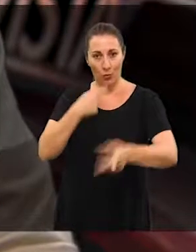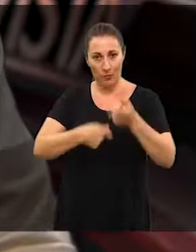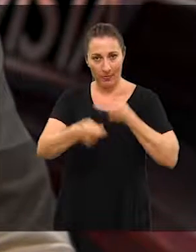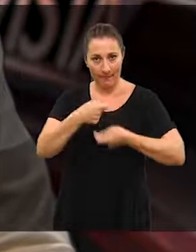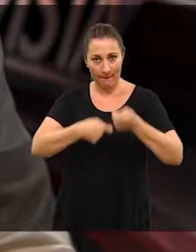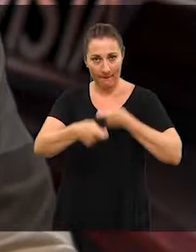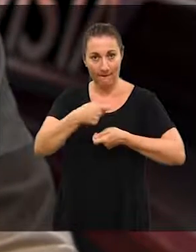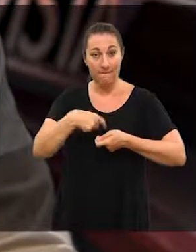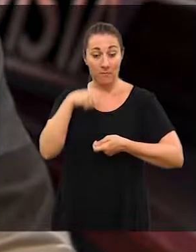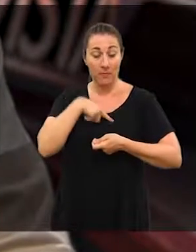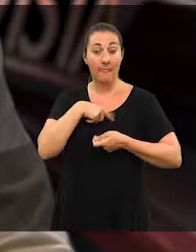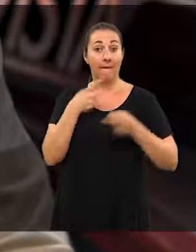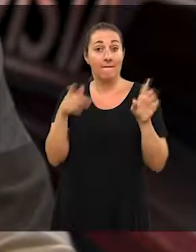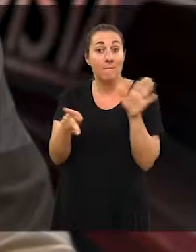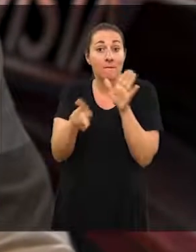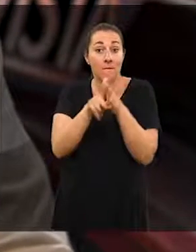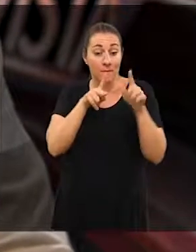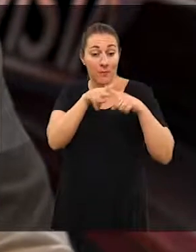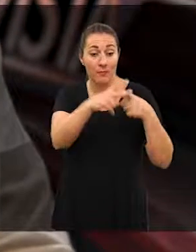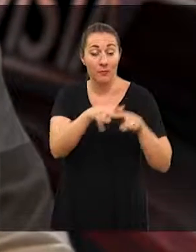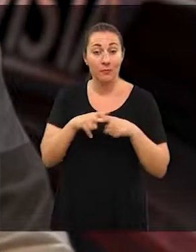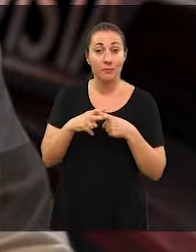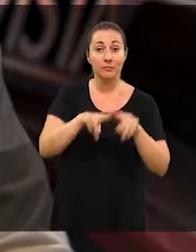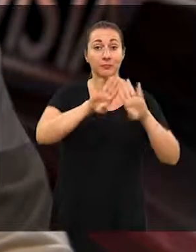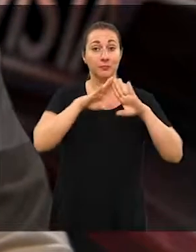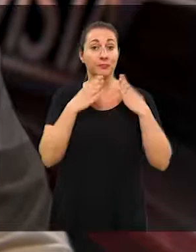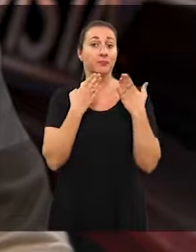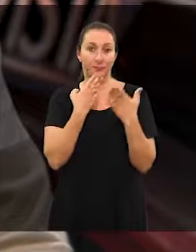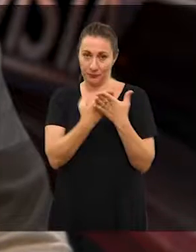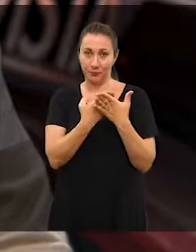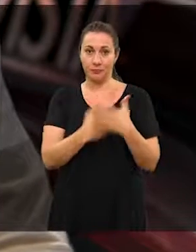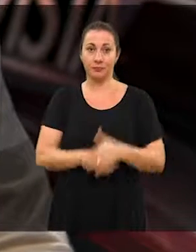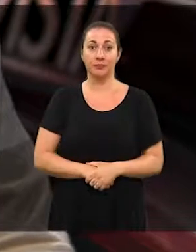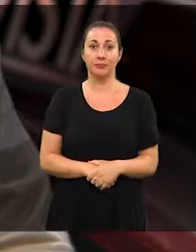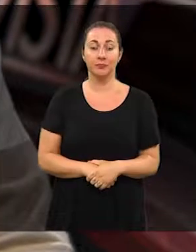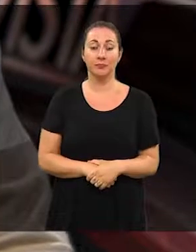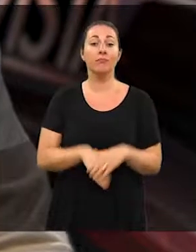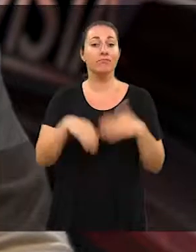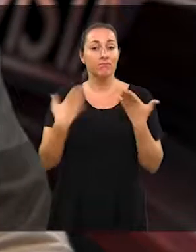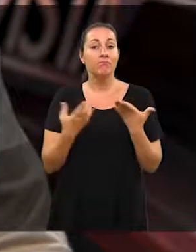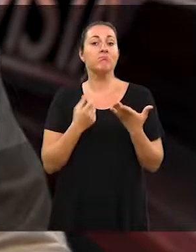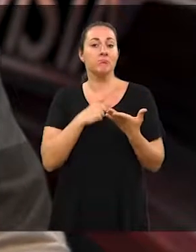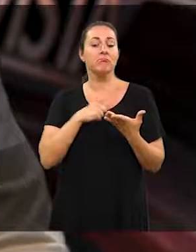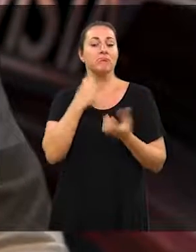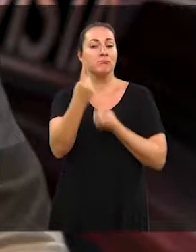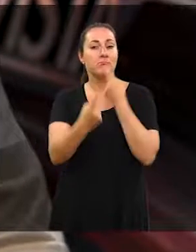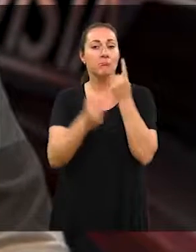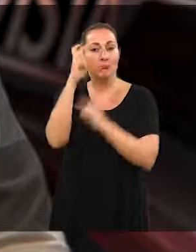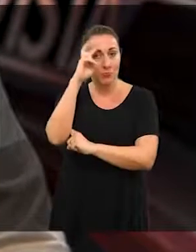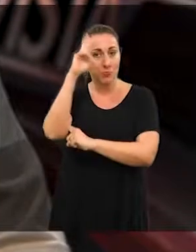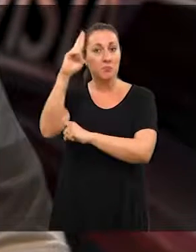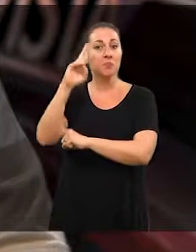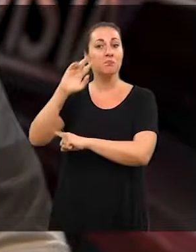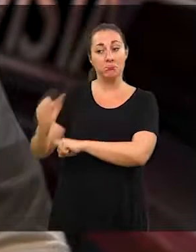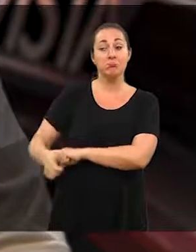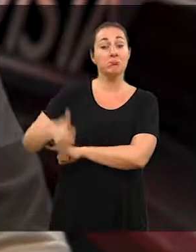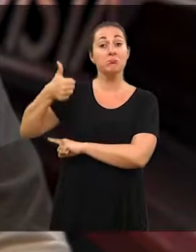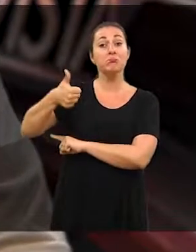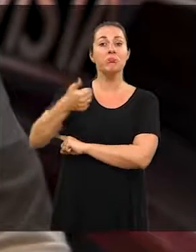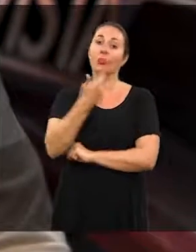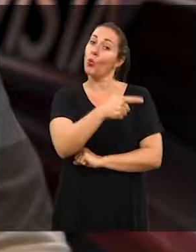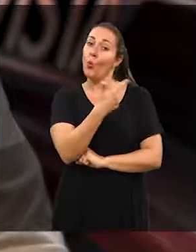e eles fazem todas as melhorias, toda a manutenção da escola em relação a isso. Então nós temos alguns diretores que se destacam